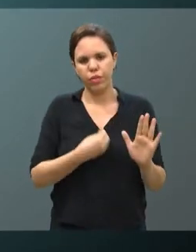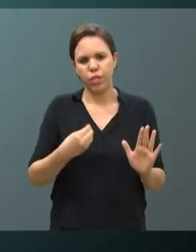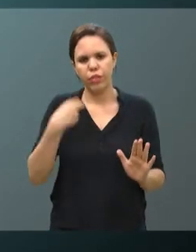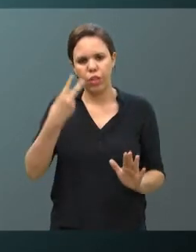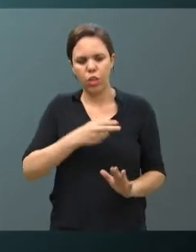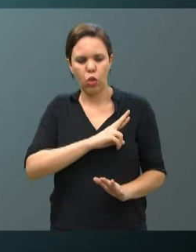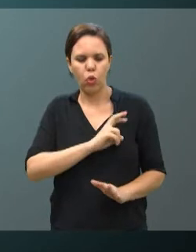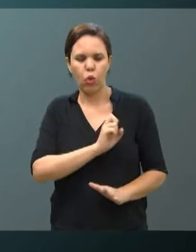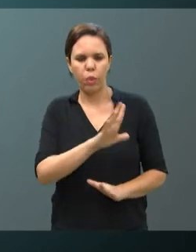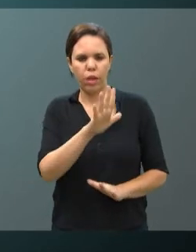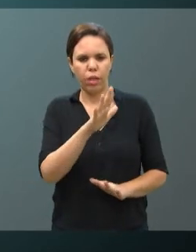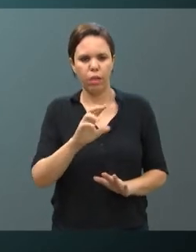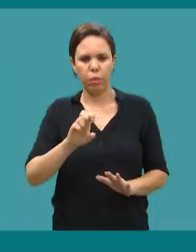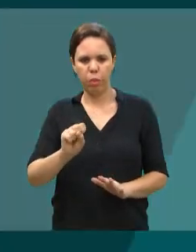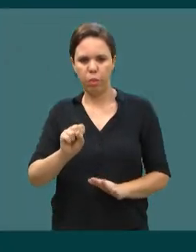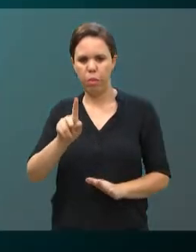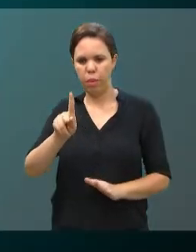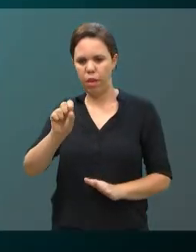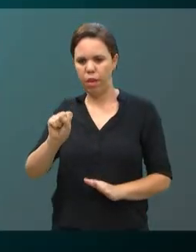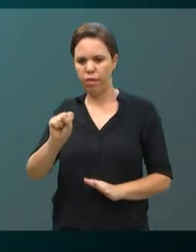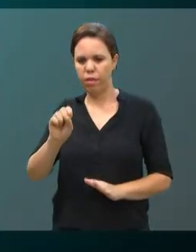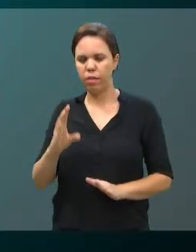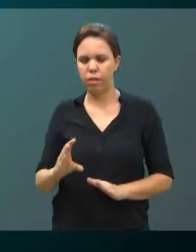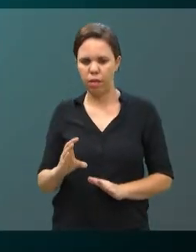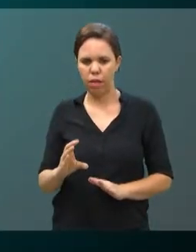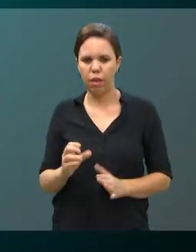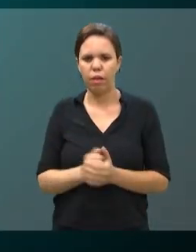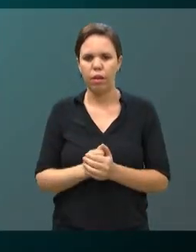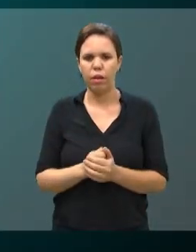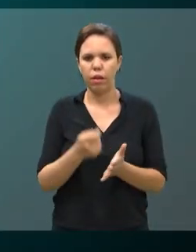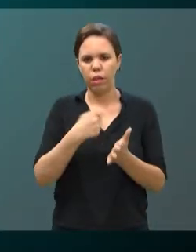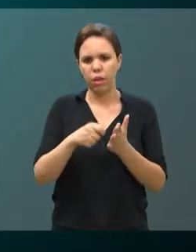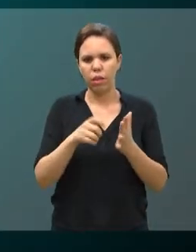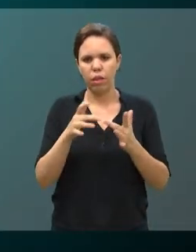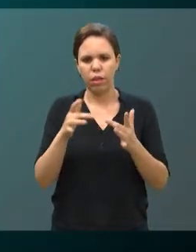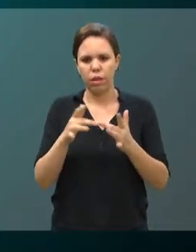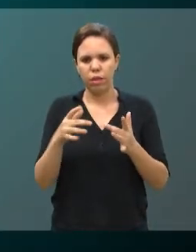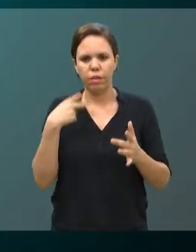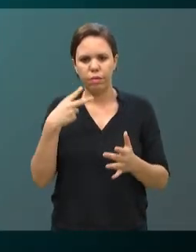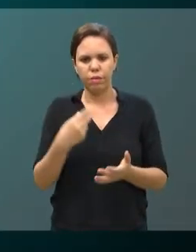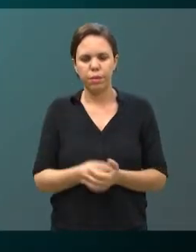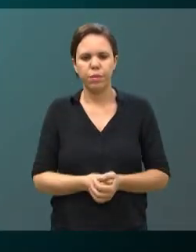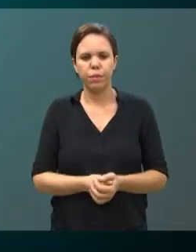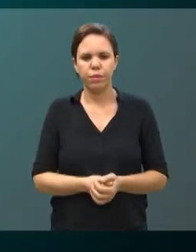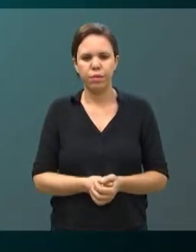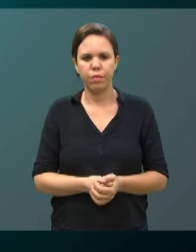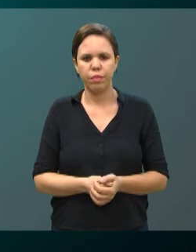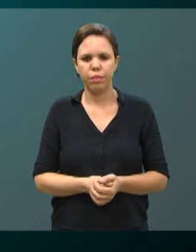Rubens Gás, do PSC. Anote os contatos para falar com o parlamentar.